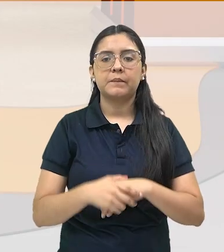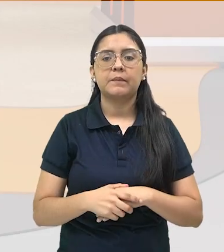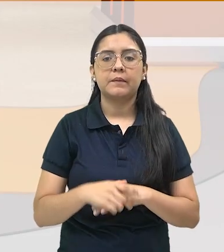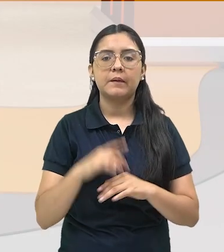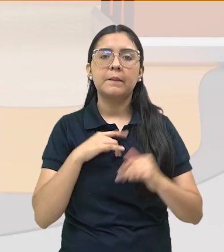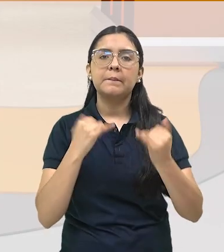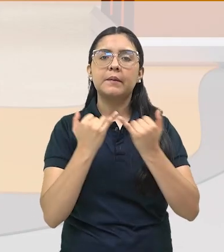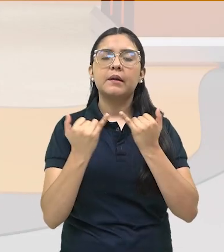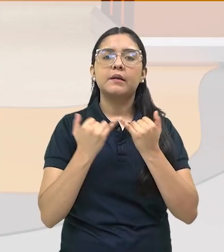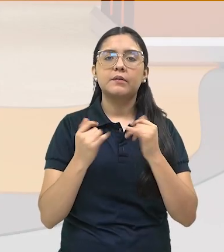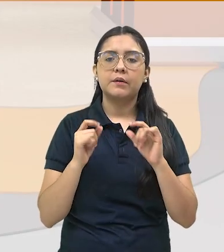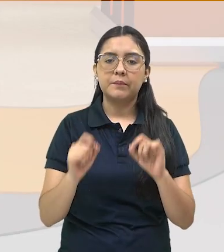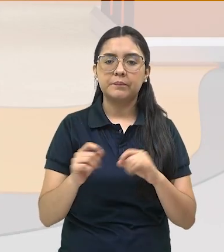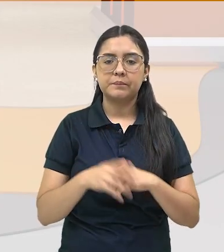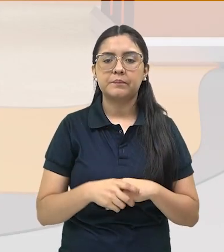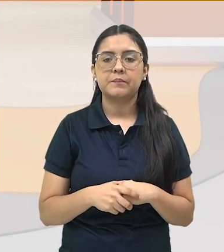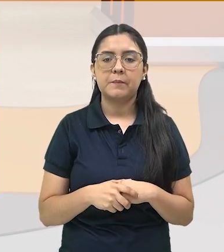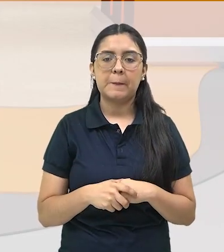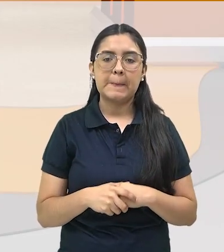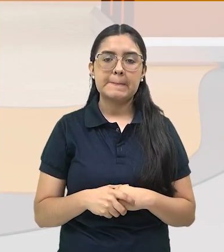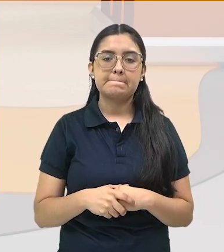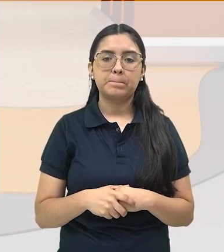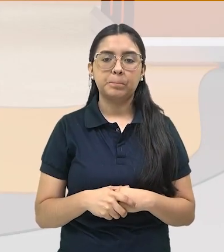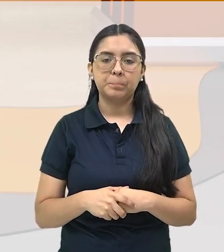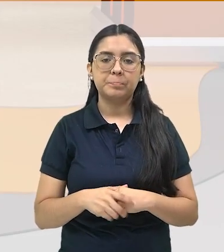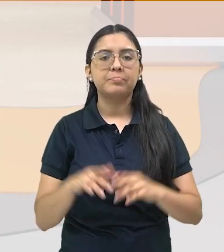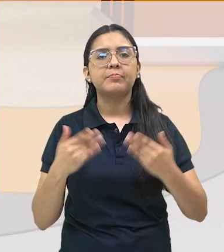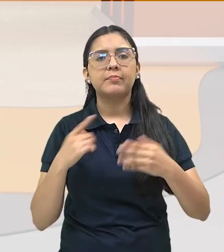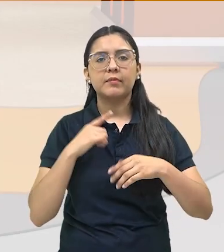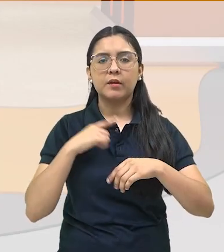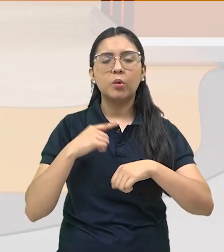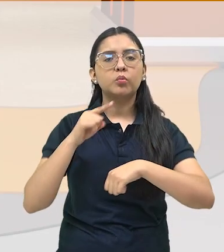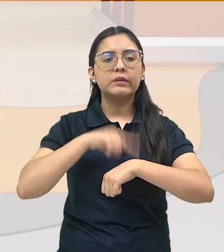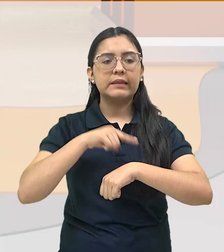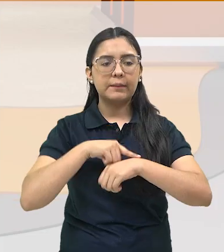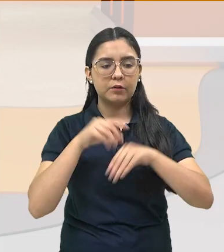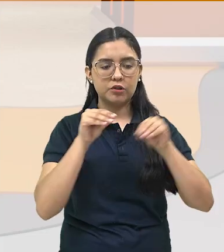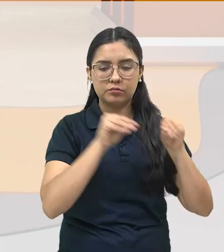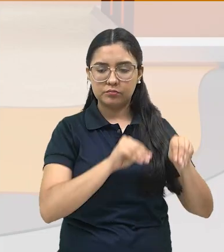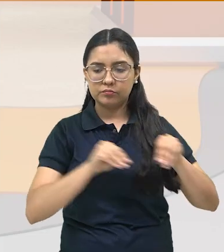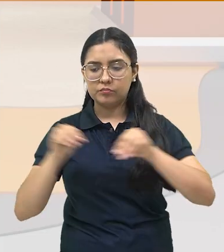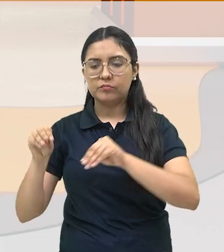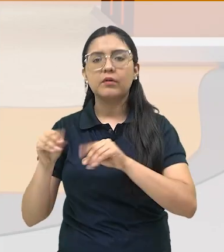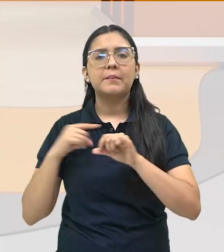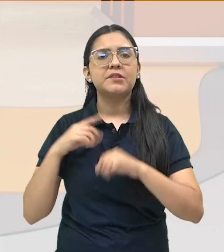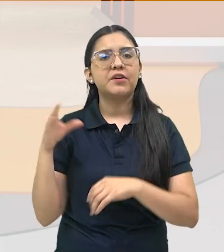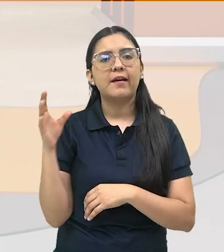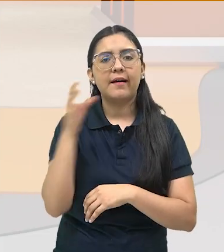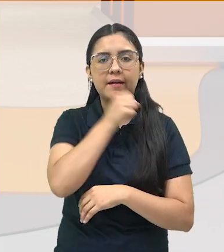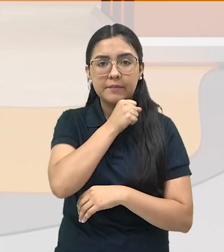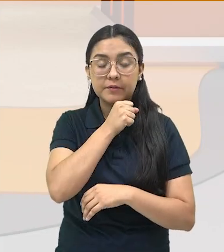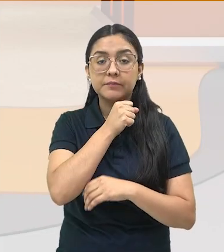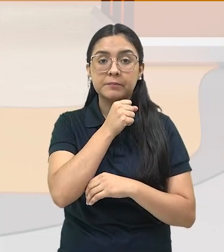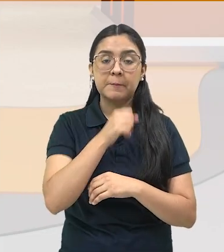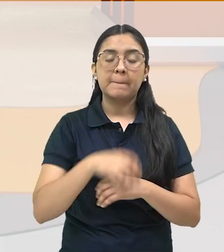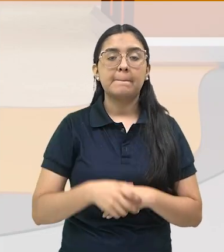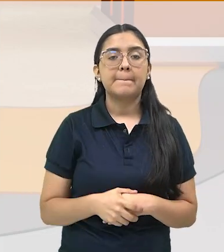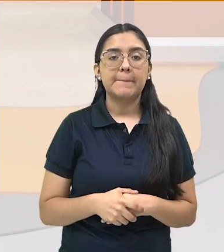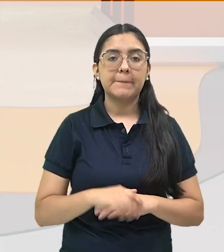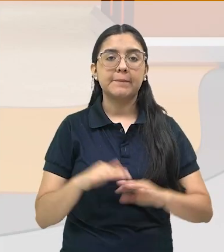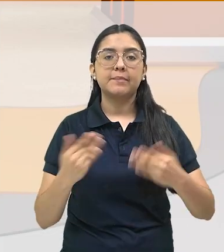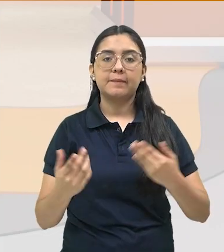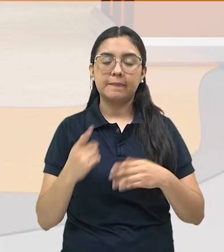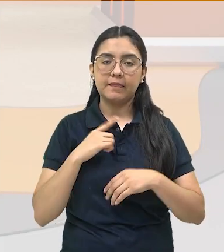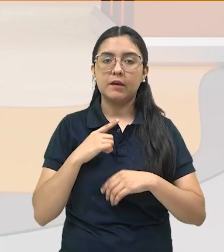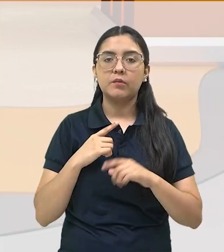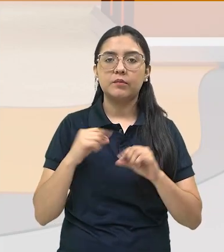nós diminuímos, no caso dos meios de transporte, o tempo de deslocamento de um lugar para outro. E essa redução no tempo de